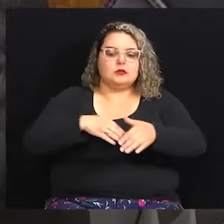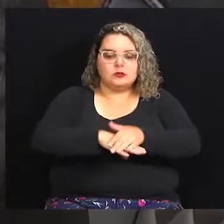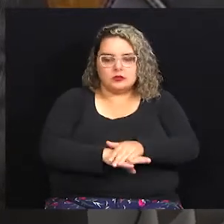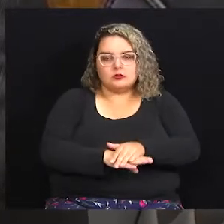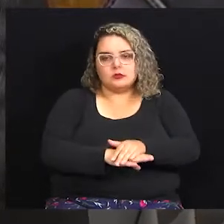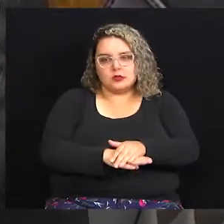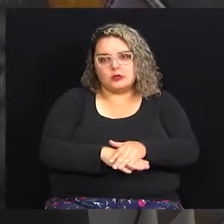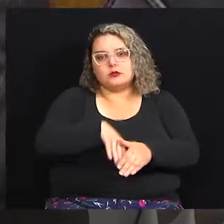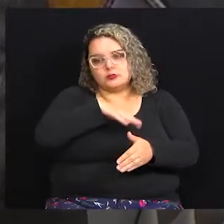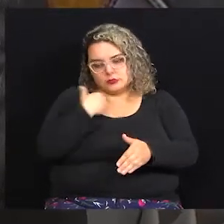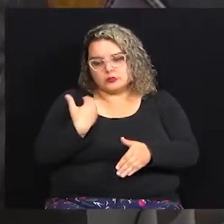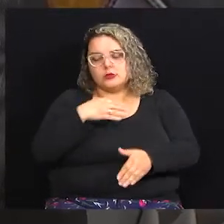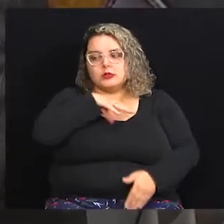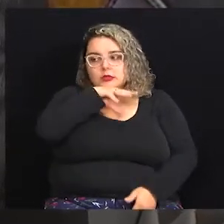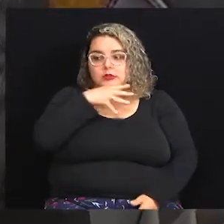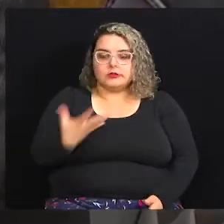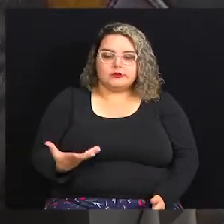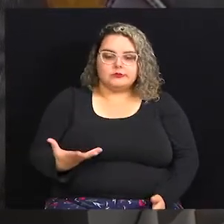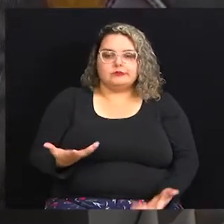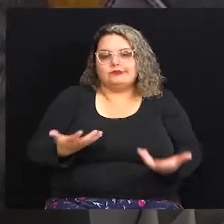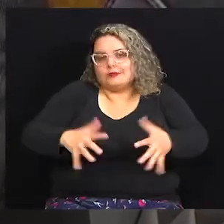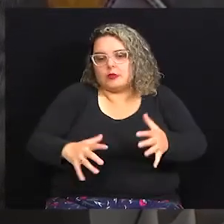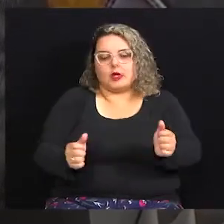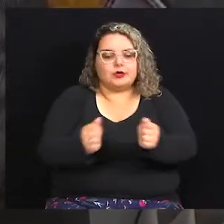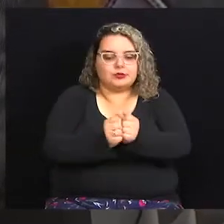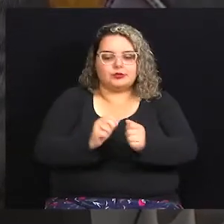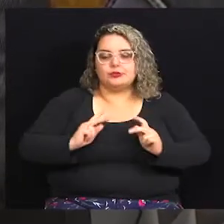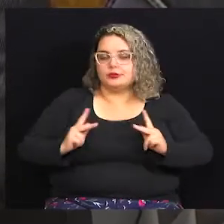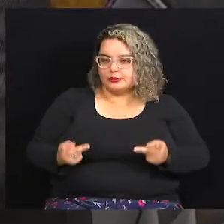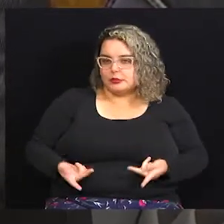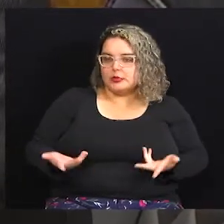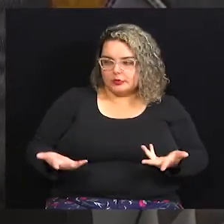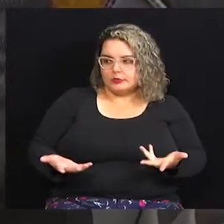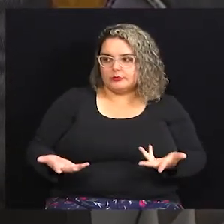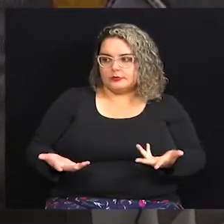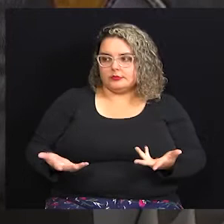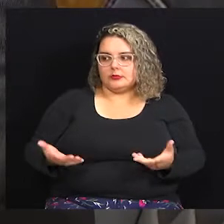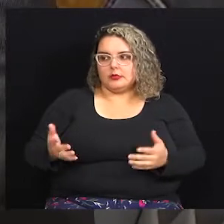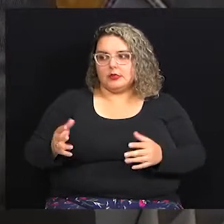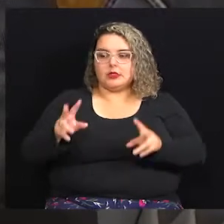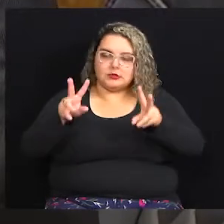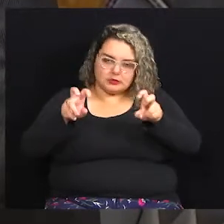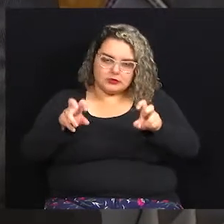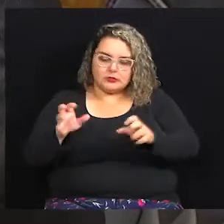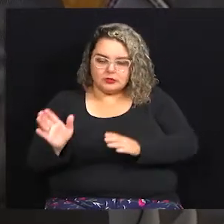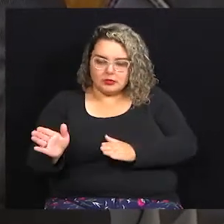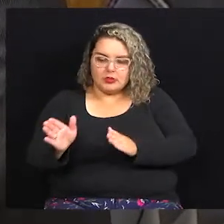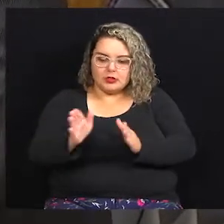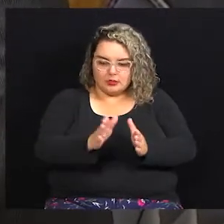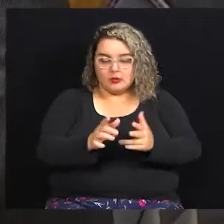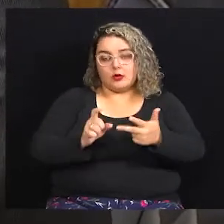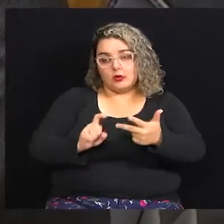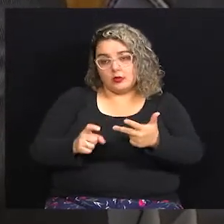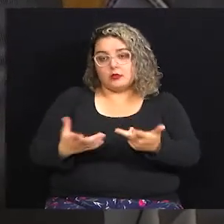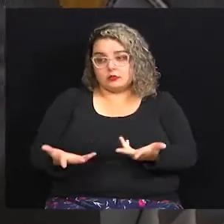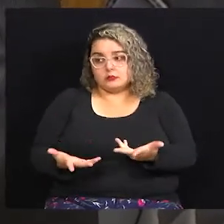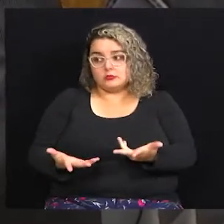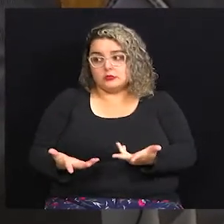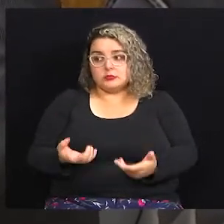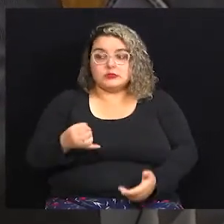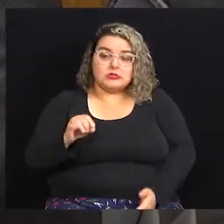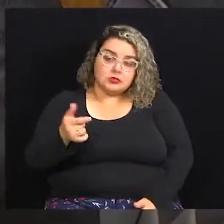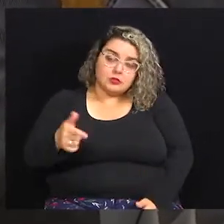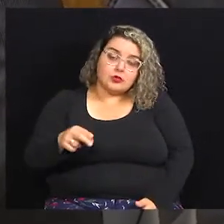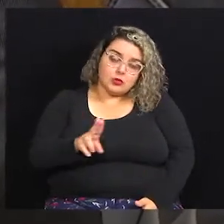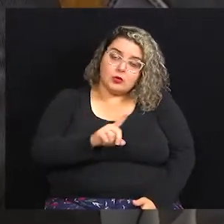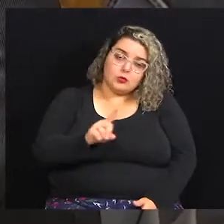de animais em cemitério junto com humanos Então esse tema ele vai guiar o Executivo para se